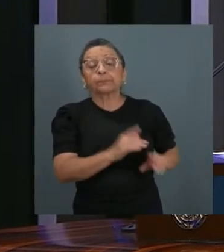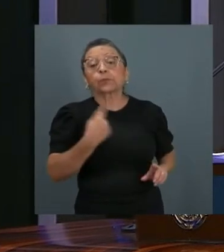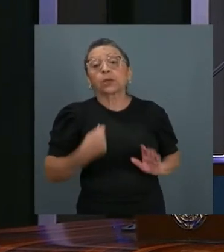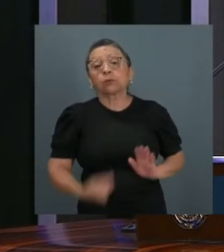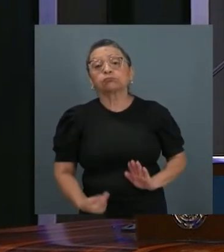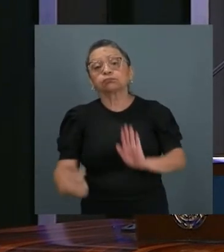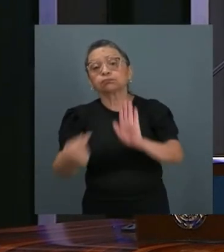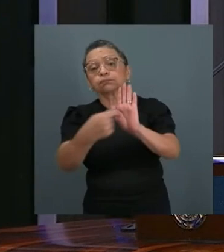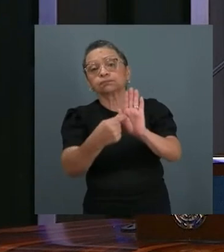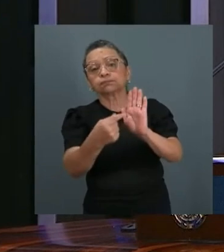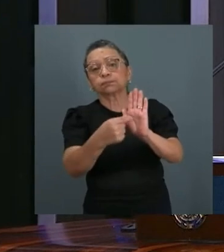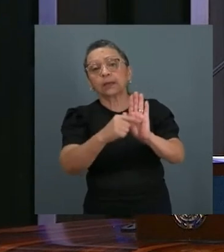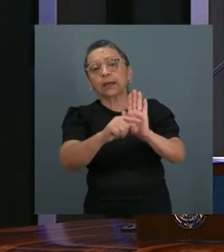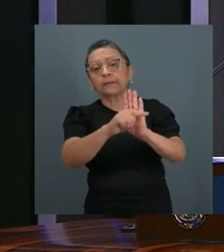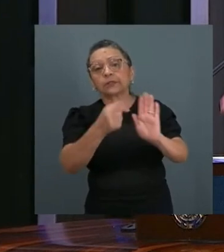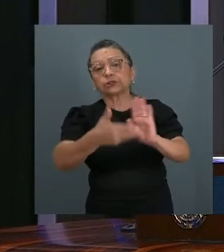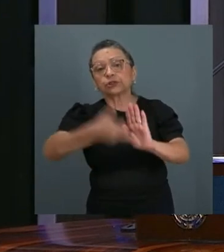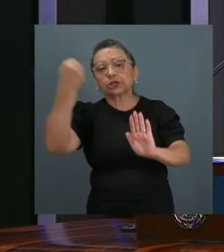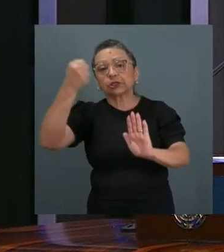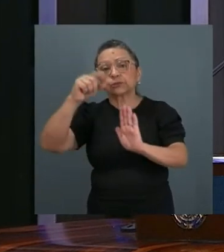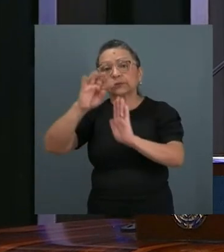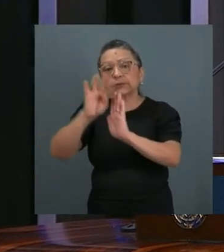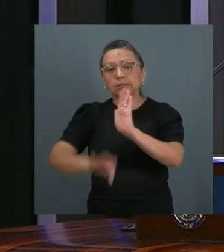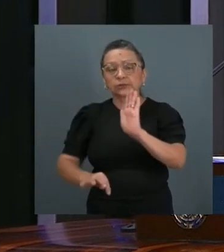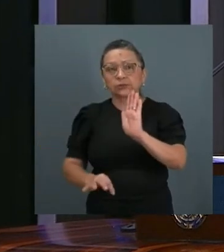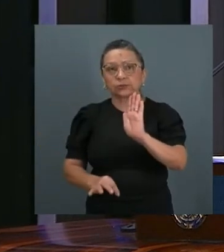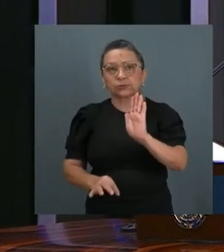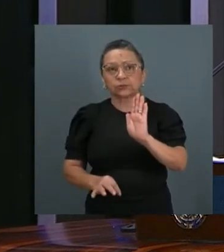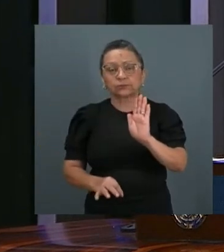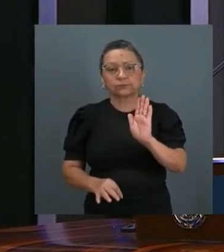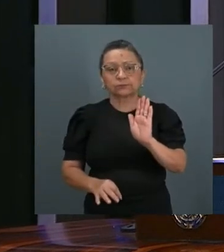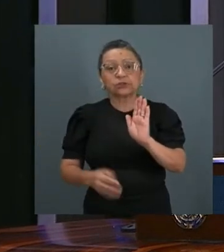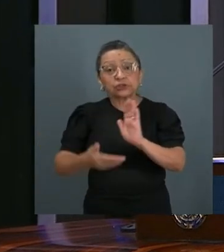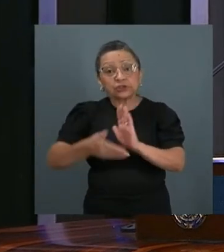emenda retirando o texto, o CID?